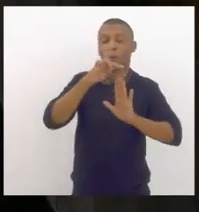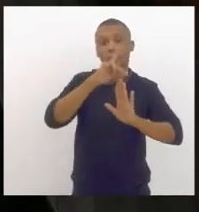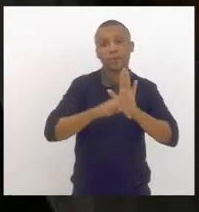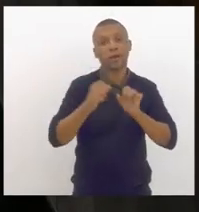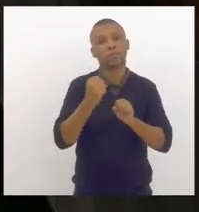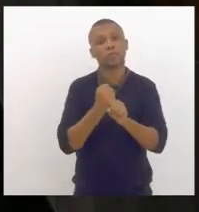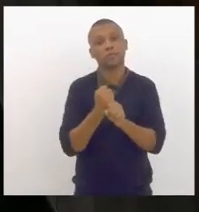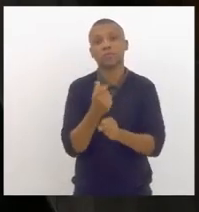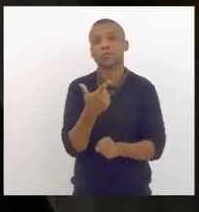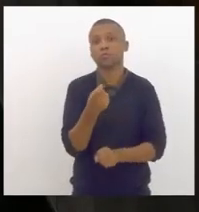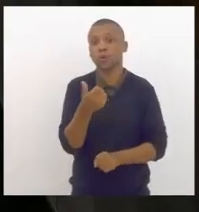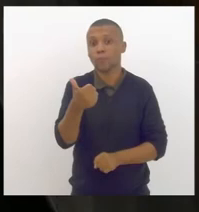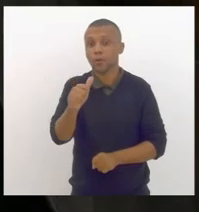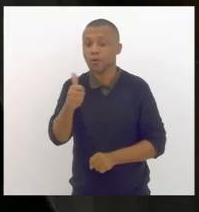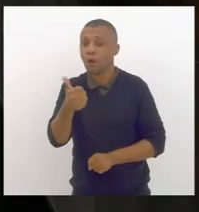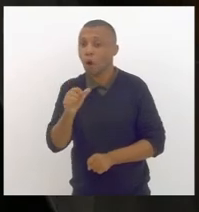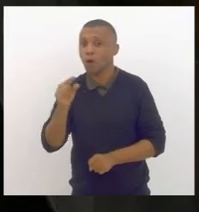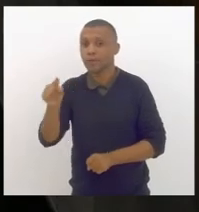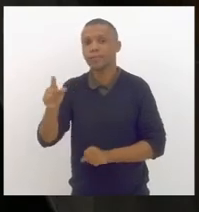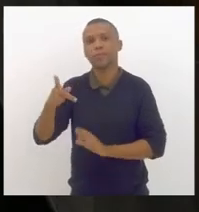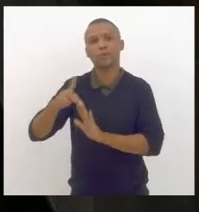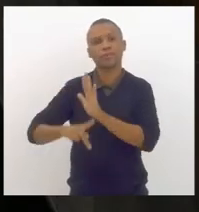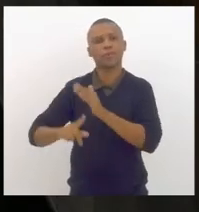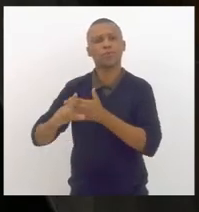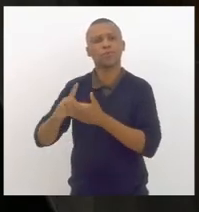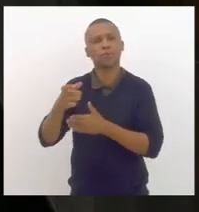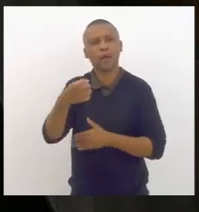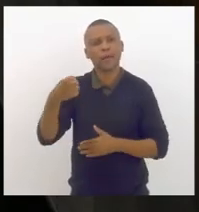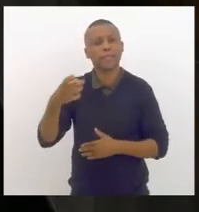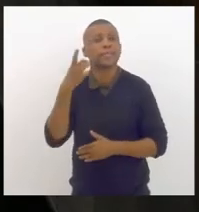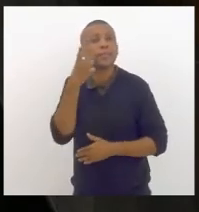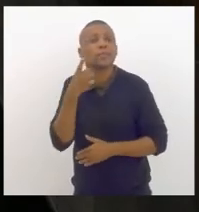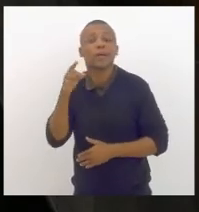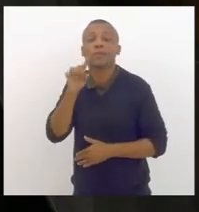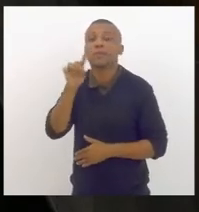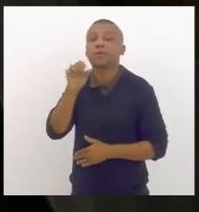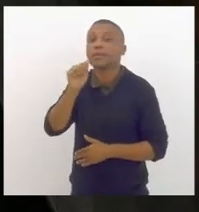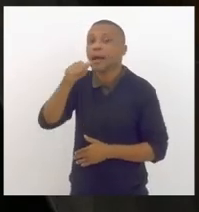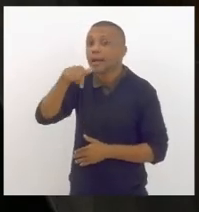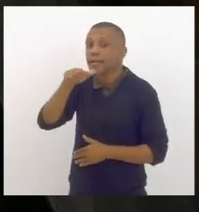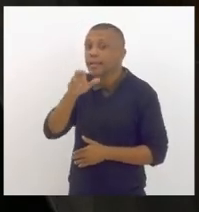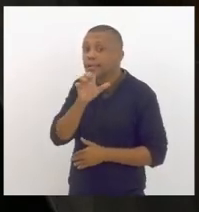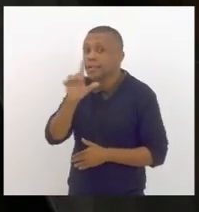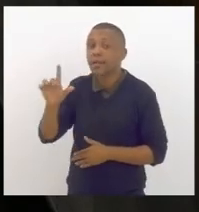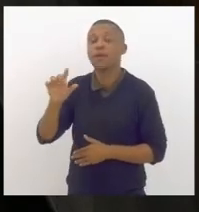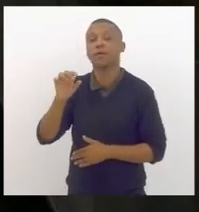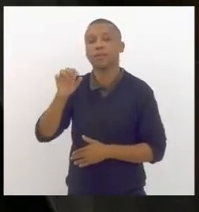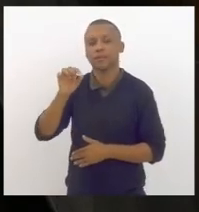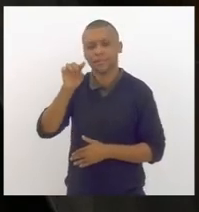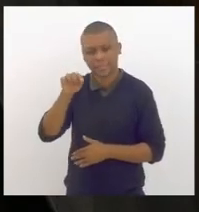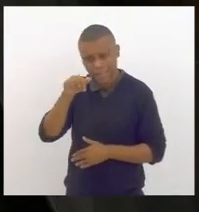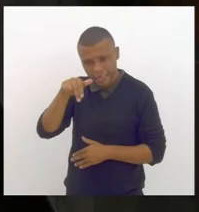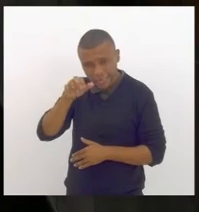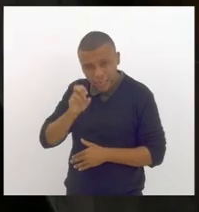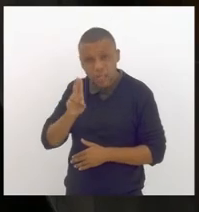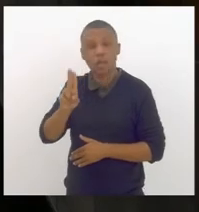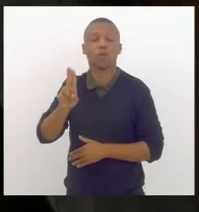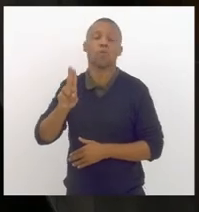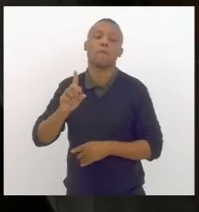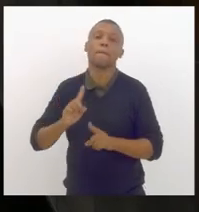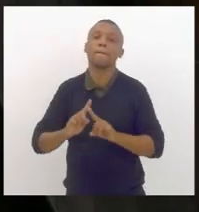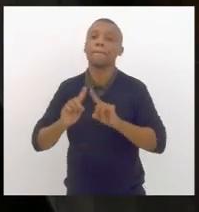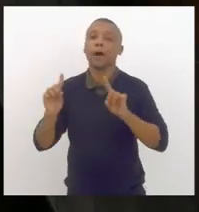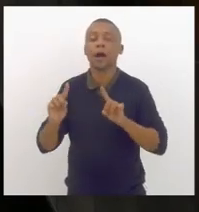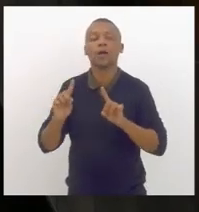Então, primeiro, essa questão formal, mas a CCJ saberá saná-la. Mas, essencialmente, eu